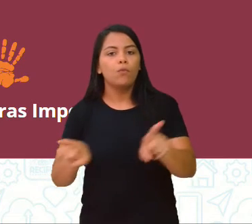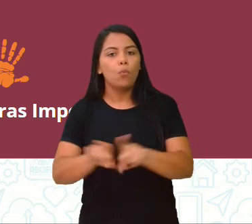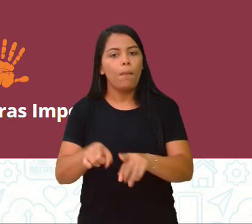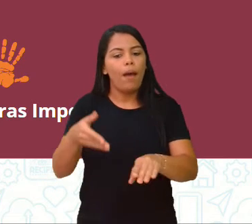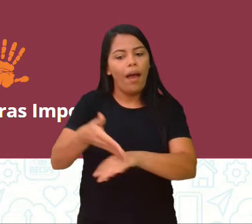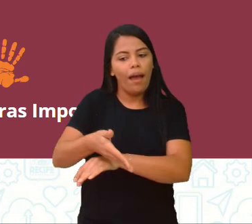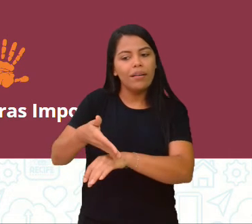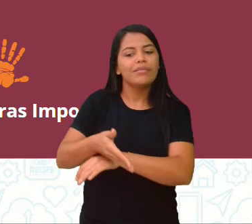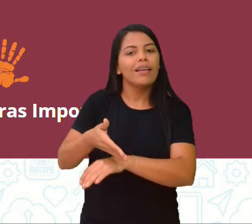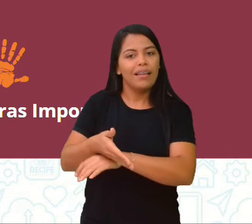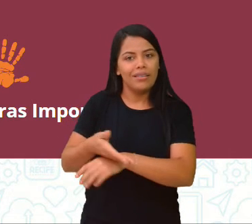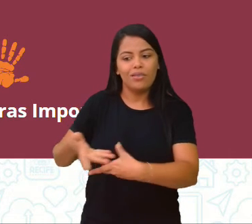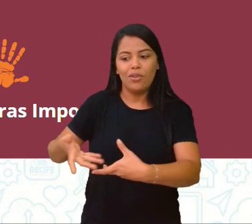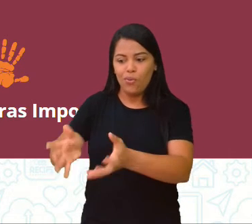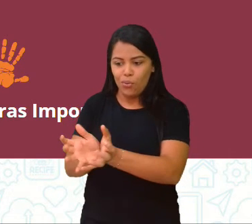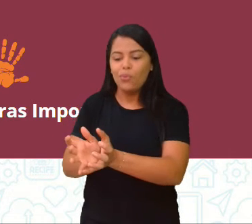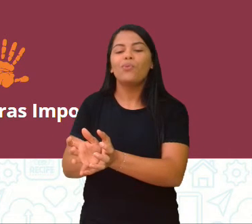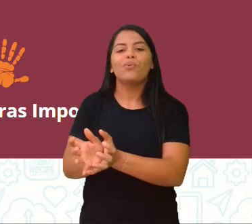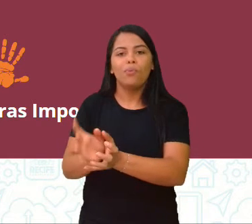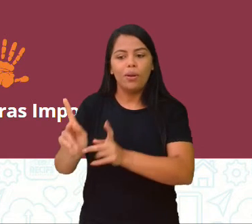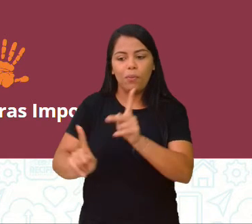E a população,